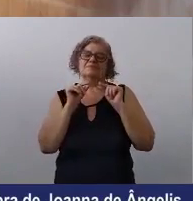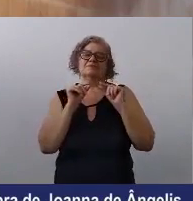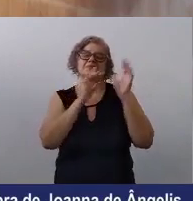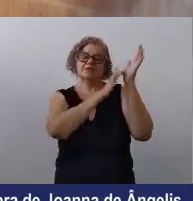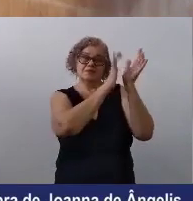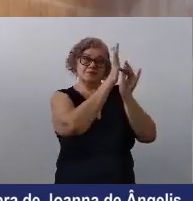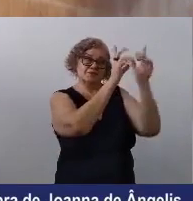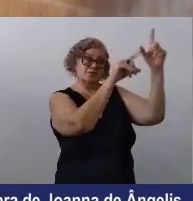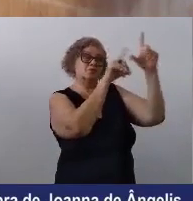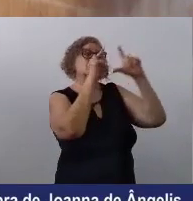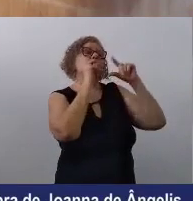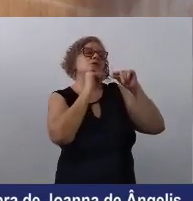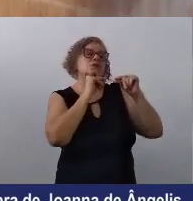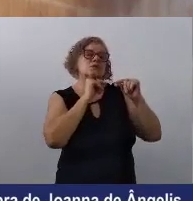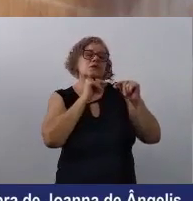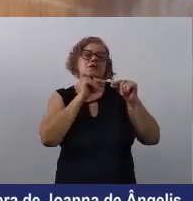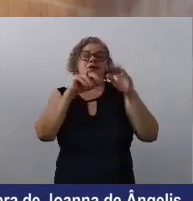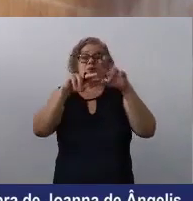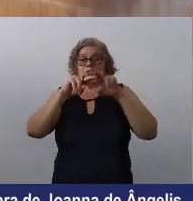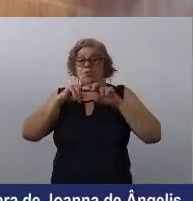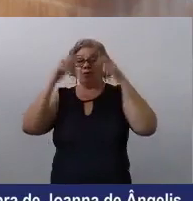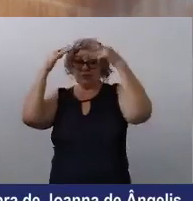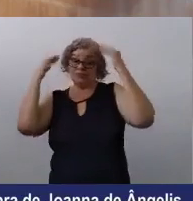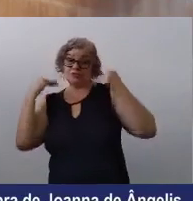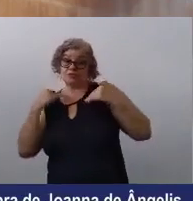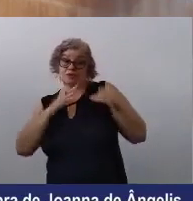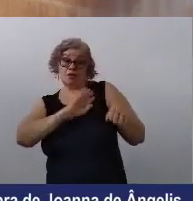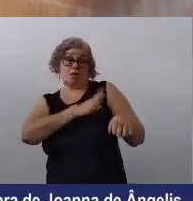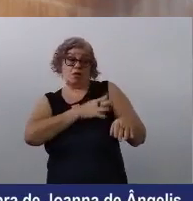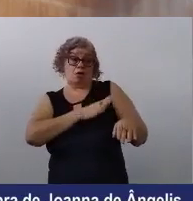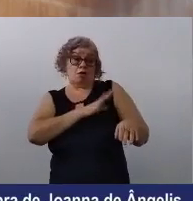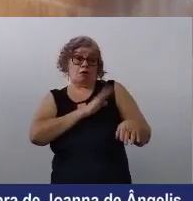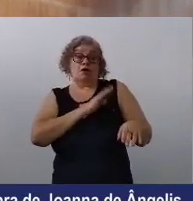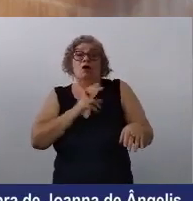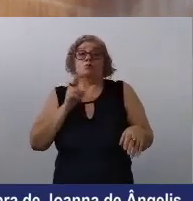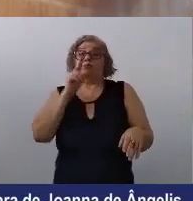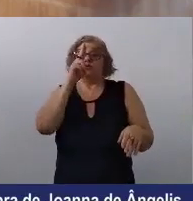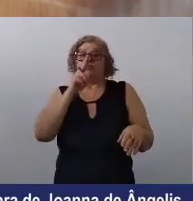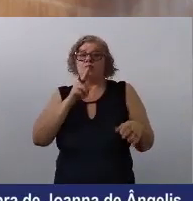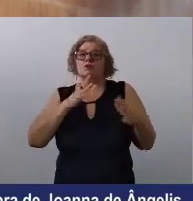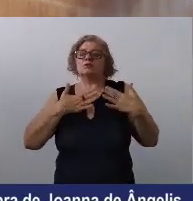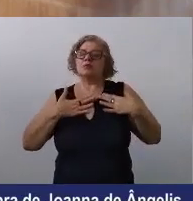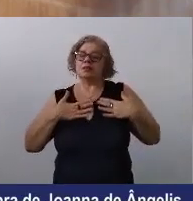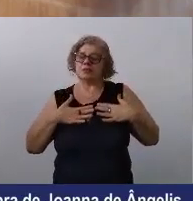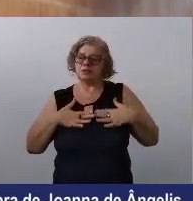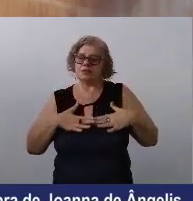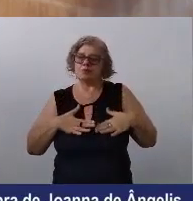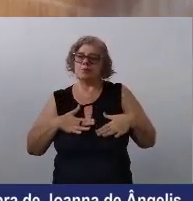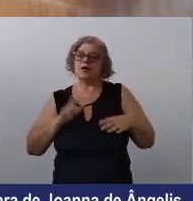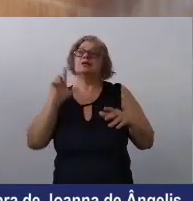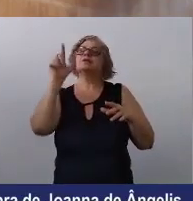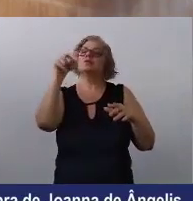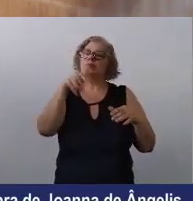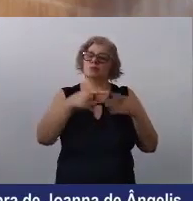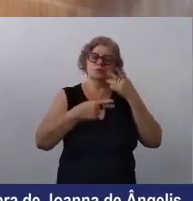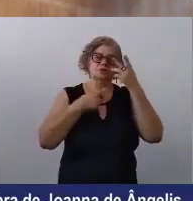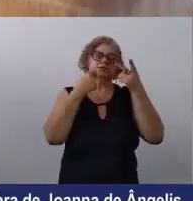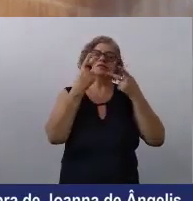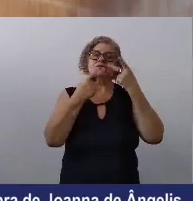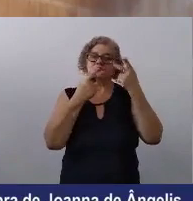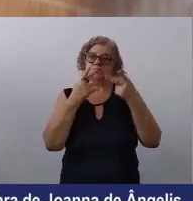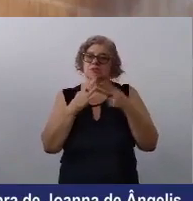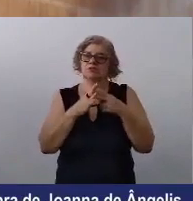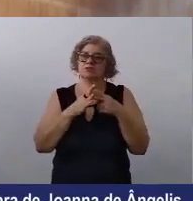Silenciou um pouco para que Joana pudesse acalmar os batimentos cardíacos. Em seguida